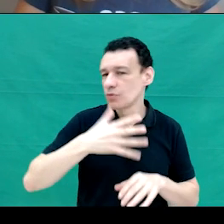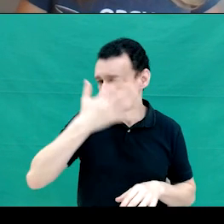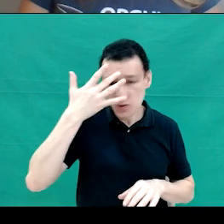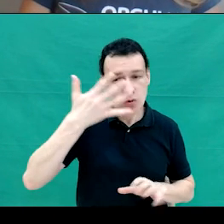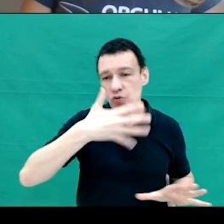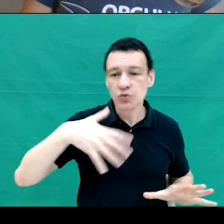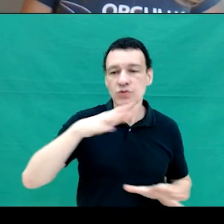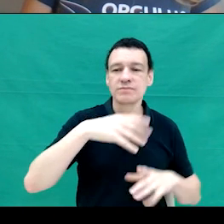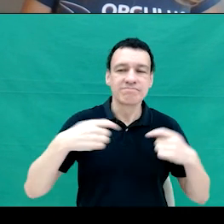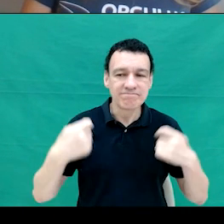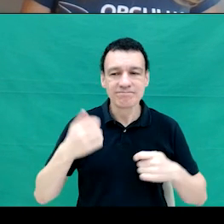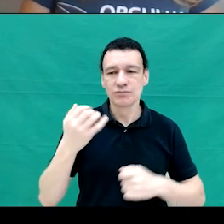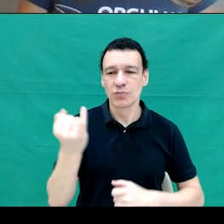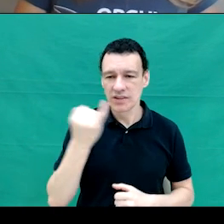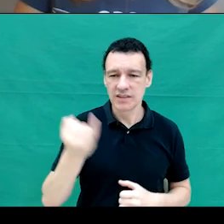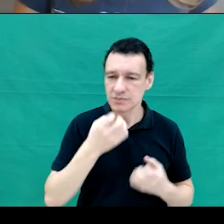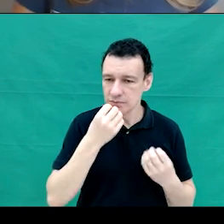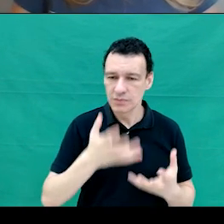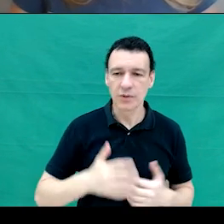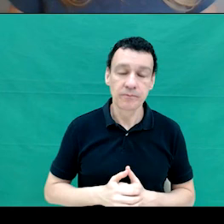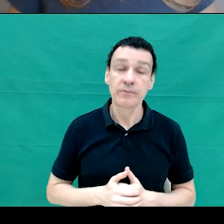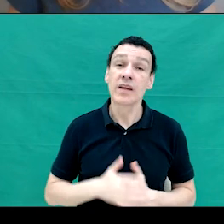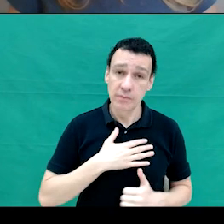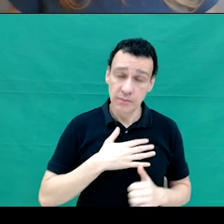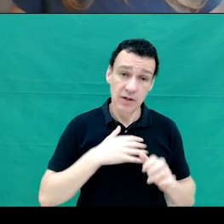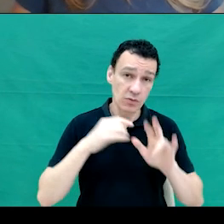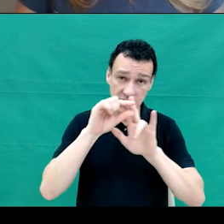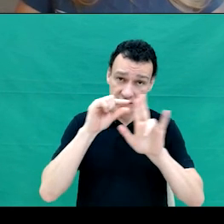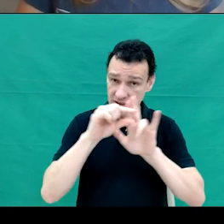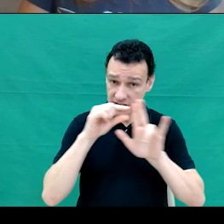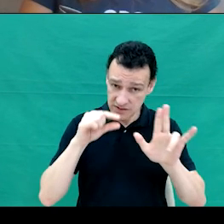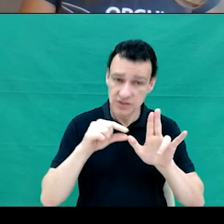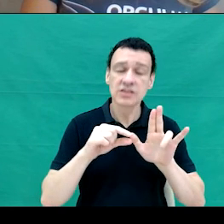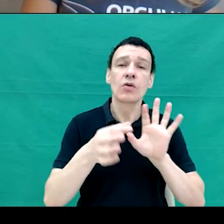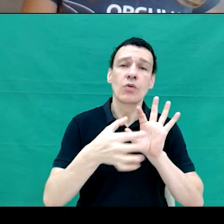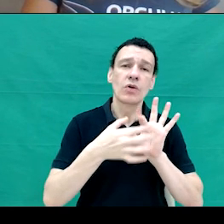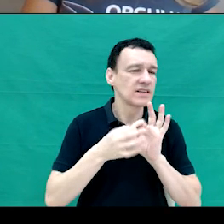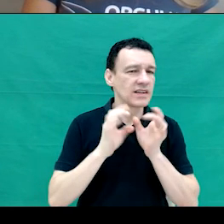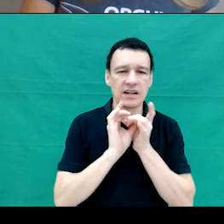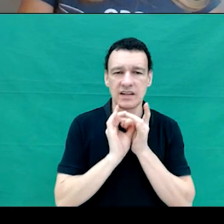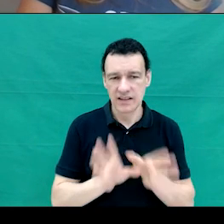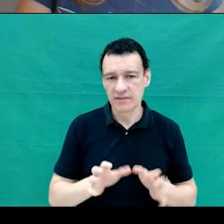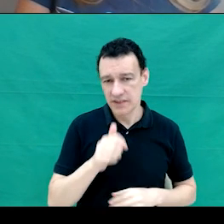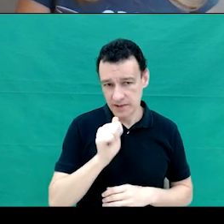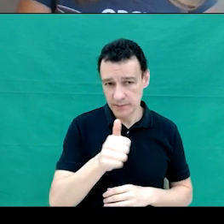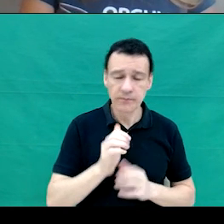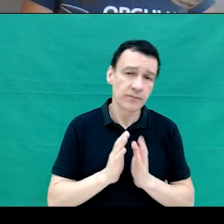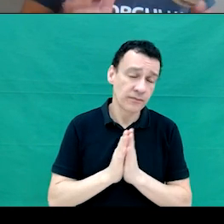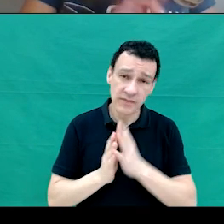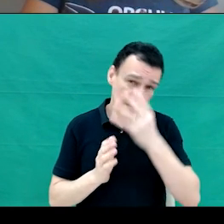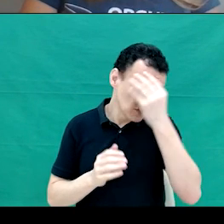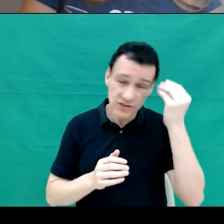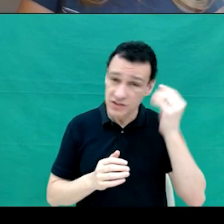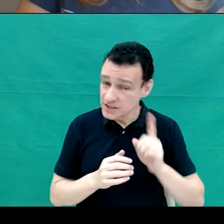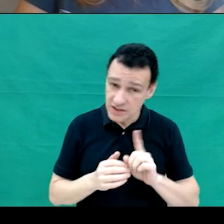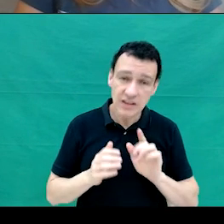pessoas no meio digital. Tá? O meu LinkedIn, para vocês se conectarem comigo, e, pessoal, não esqueçam de acessar o